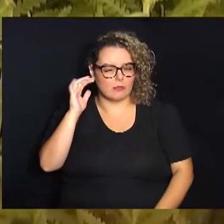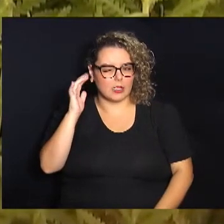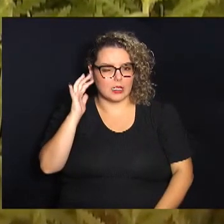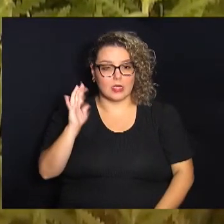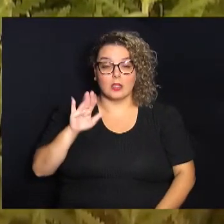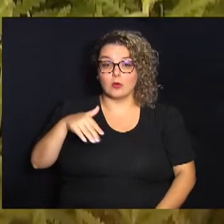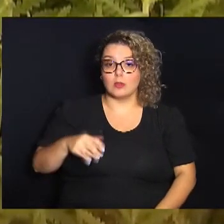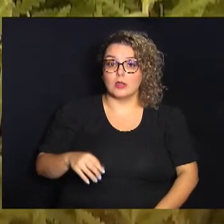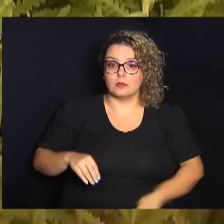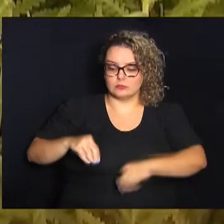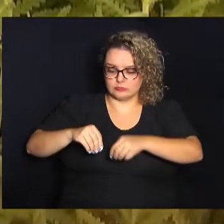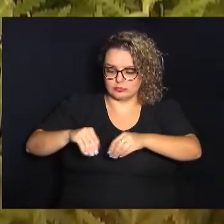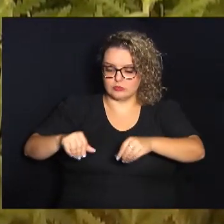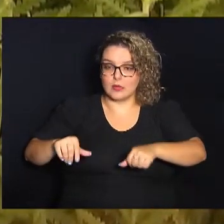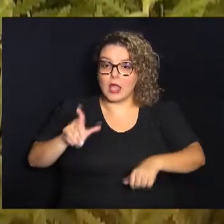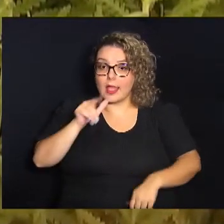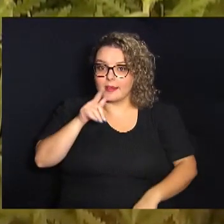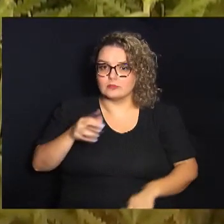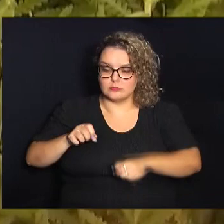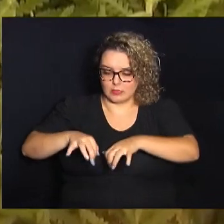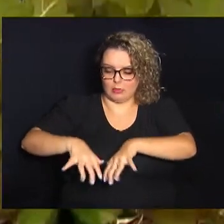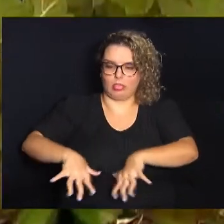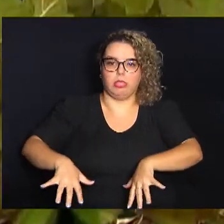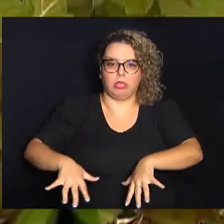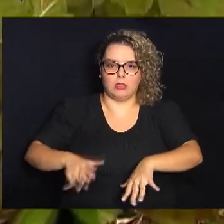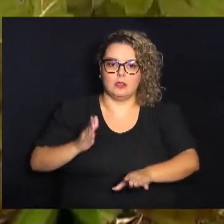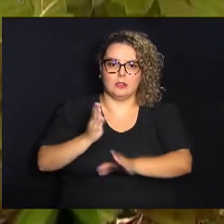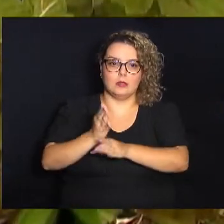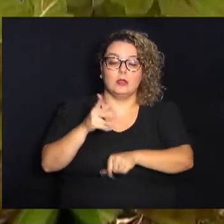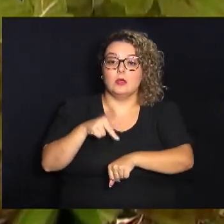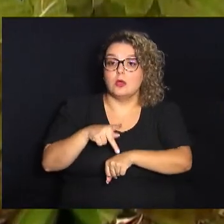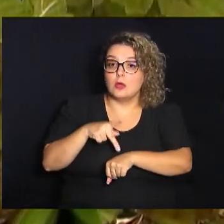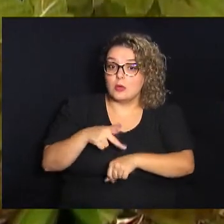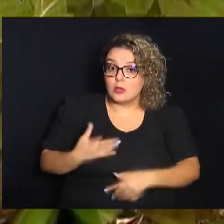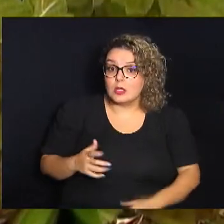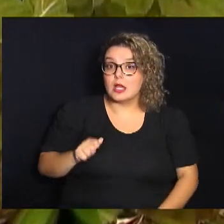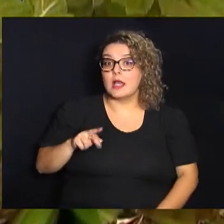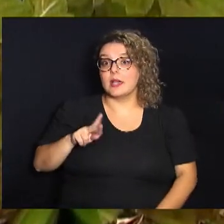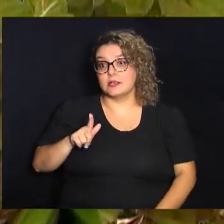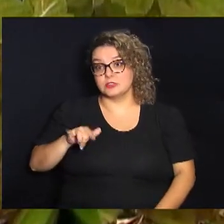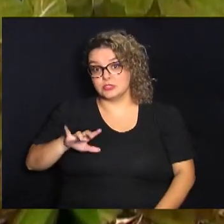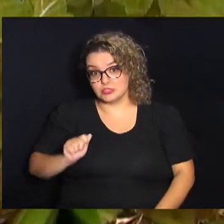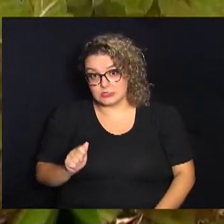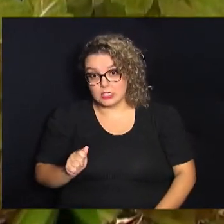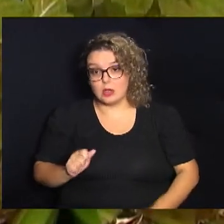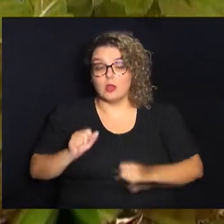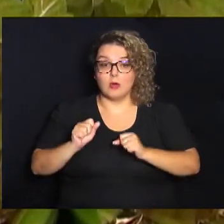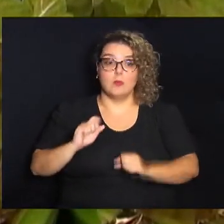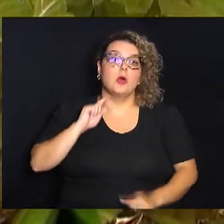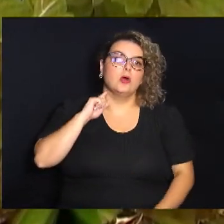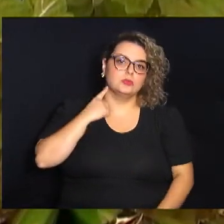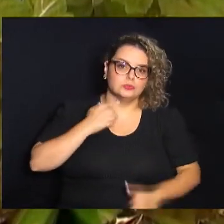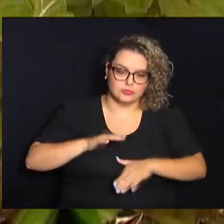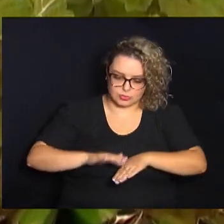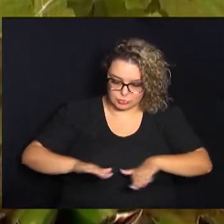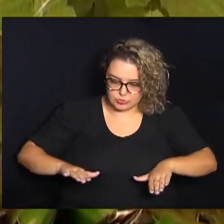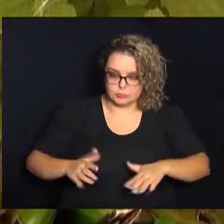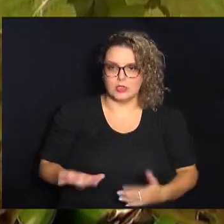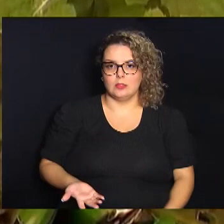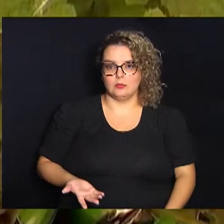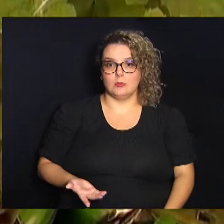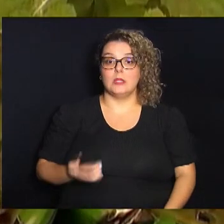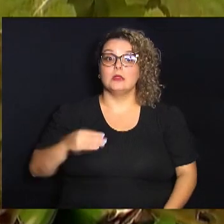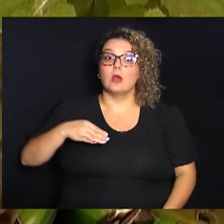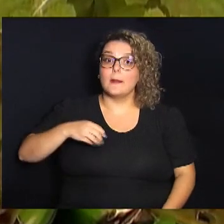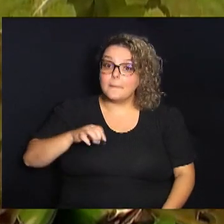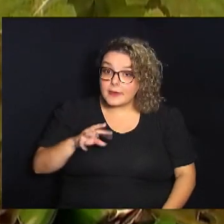molha a terra assim embaixo, logo ela já encontra a pedrinha, a argila expandida. Pode acabar sujando o chão. Então essa mantinha